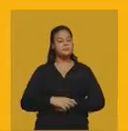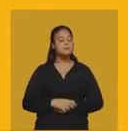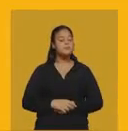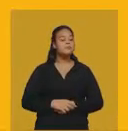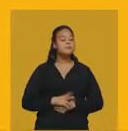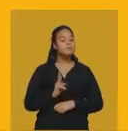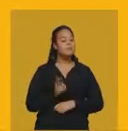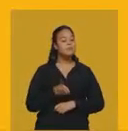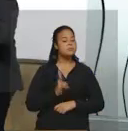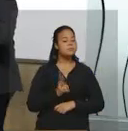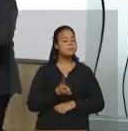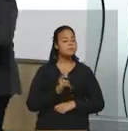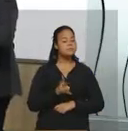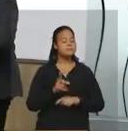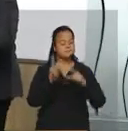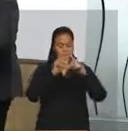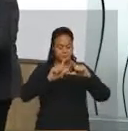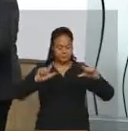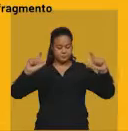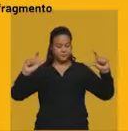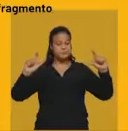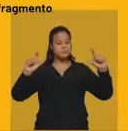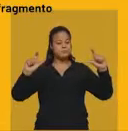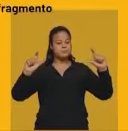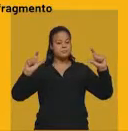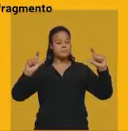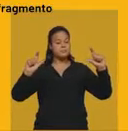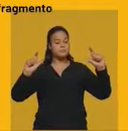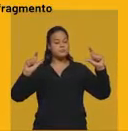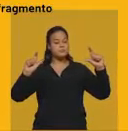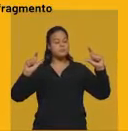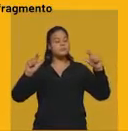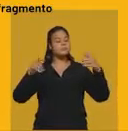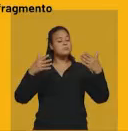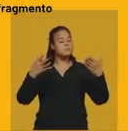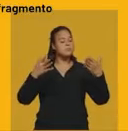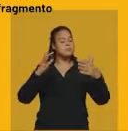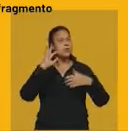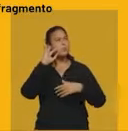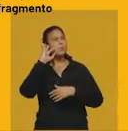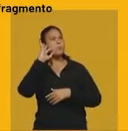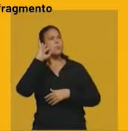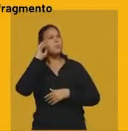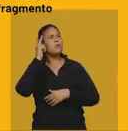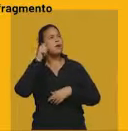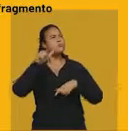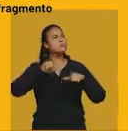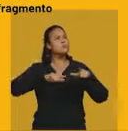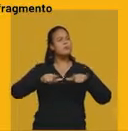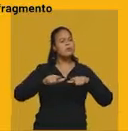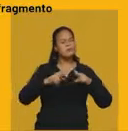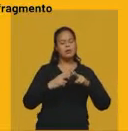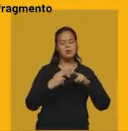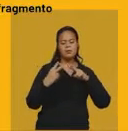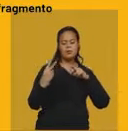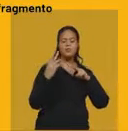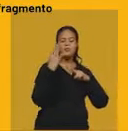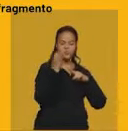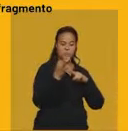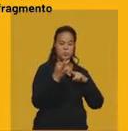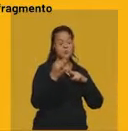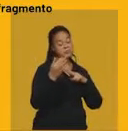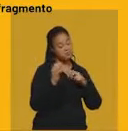Continuando. No fragmento, embora eu ache que o trabalho remoto seja o futuro, acredito